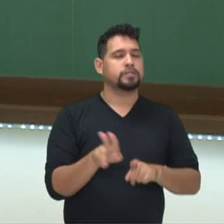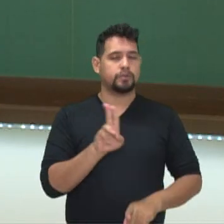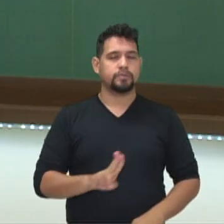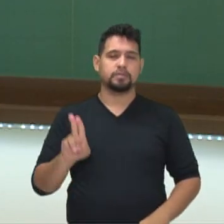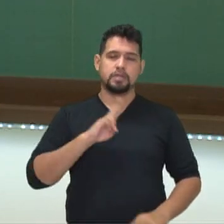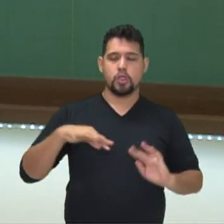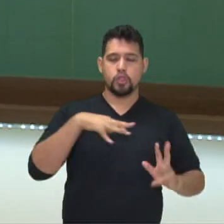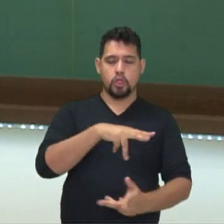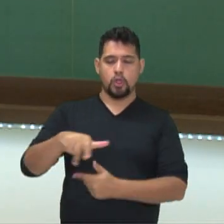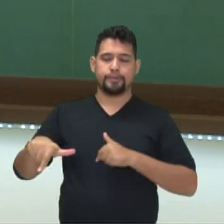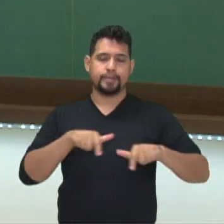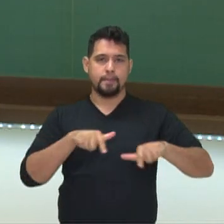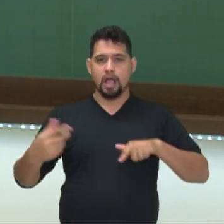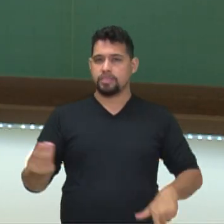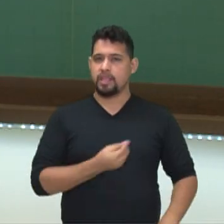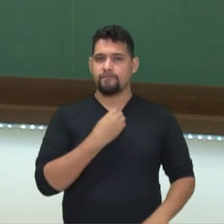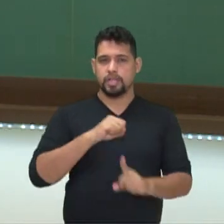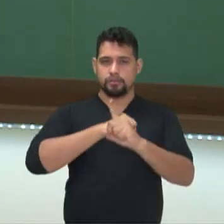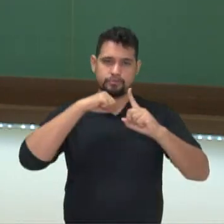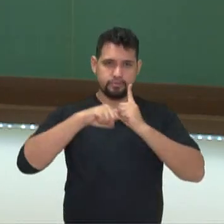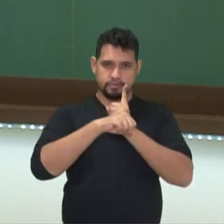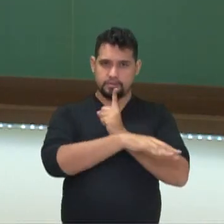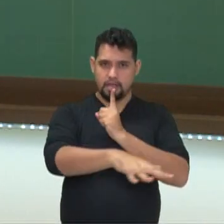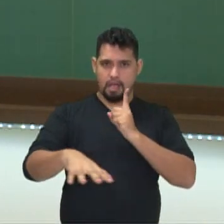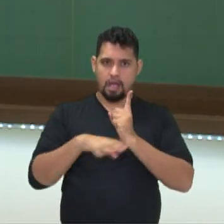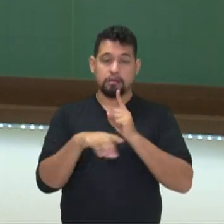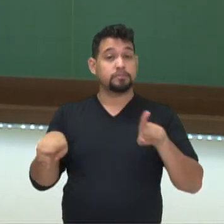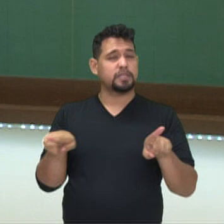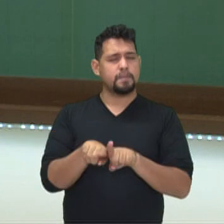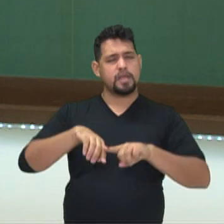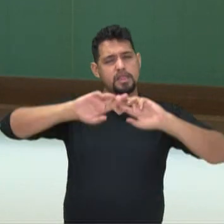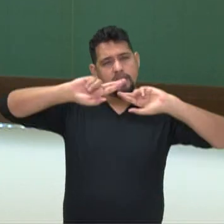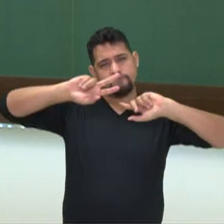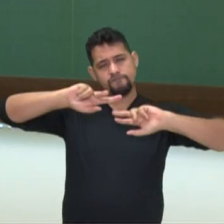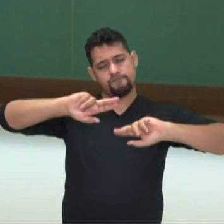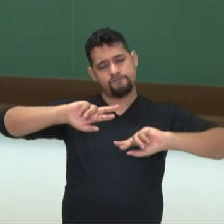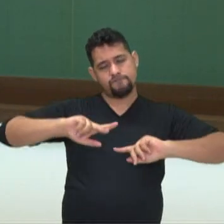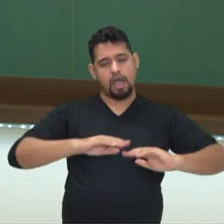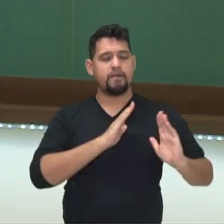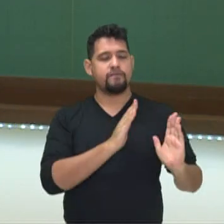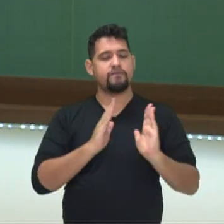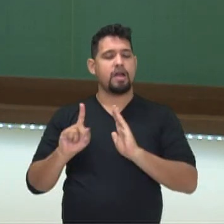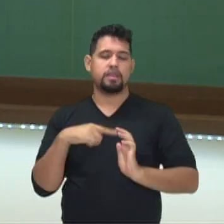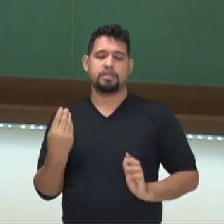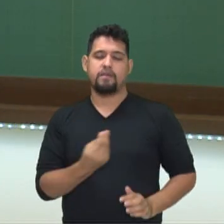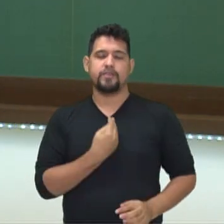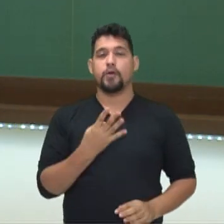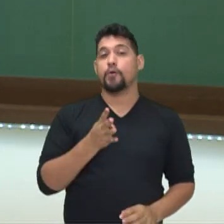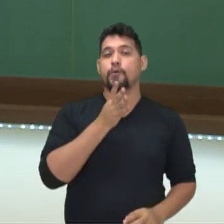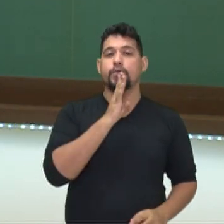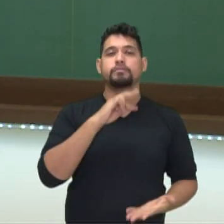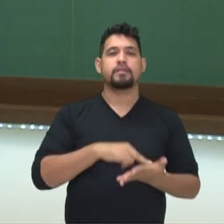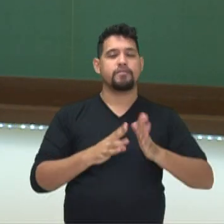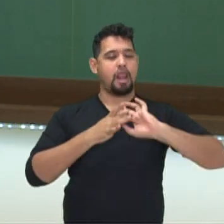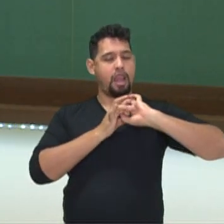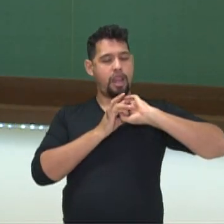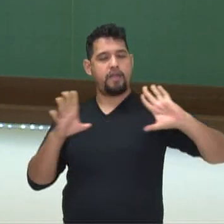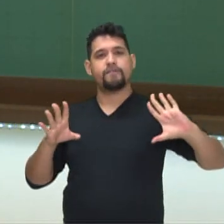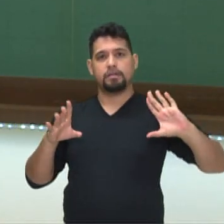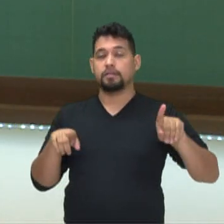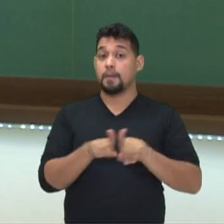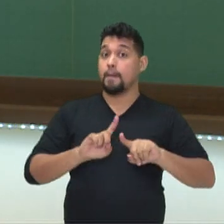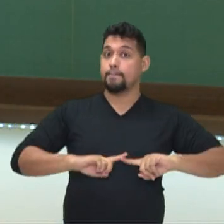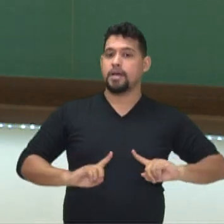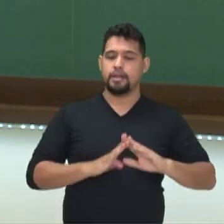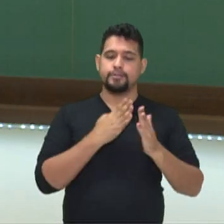trabalho, na vida social, enfim, nas várias fases da nossa vida. O conhecimento é libertador, emancipador,